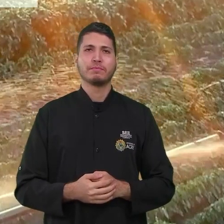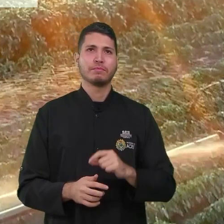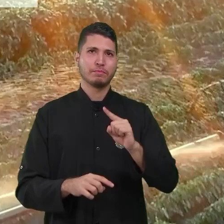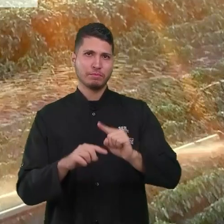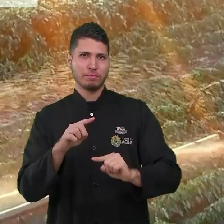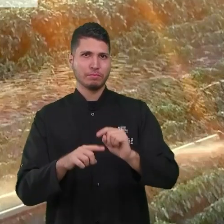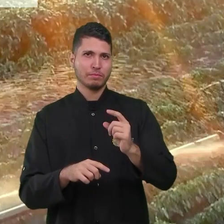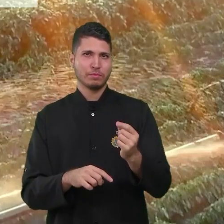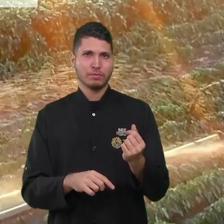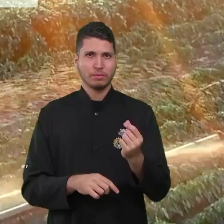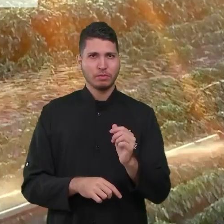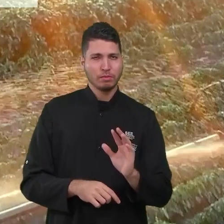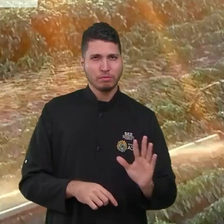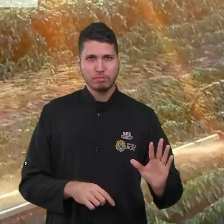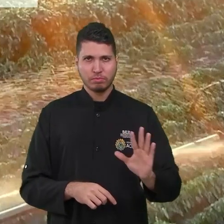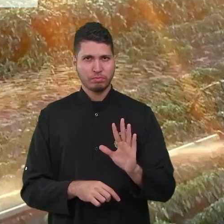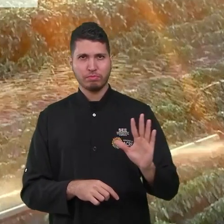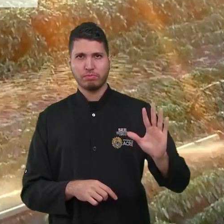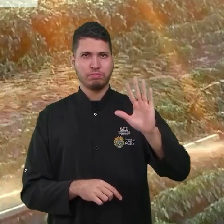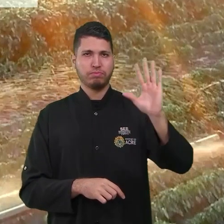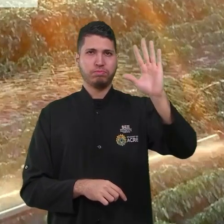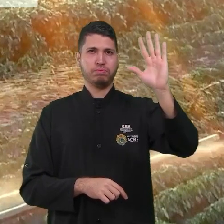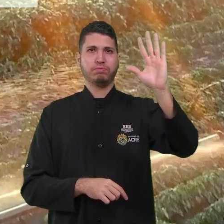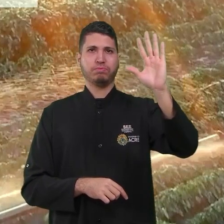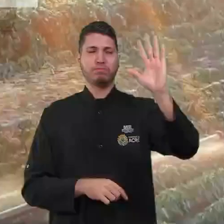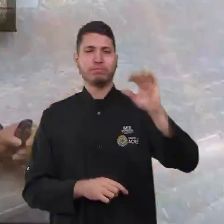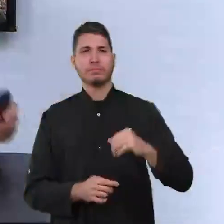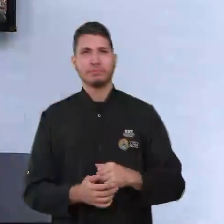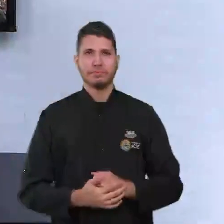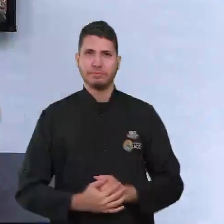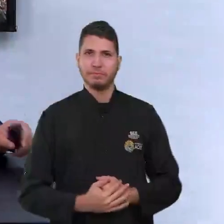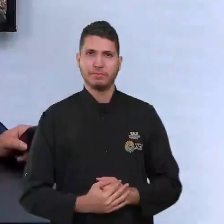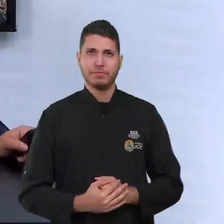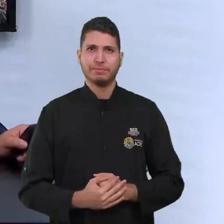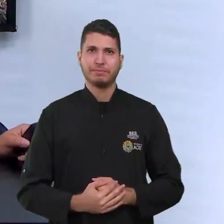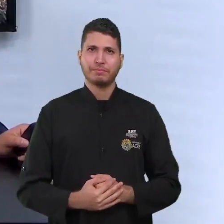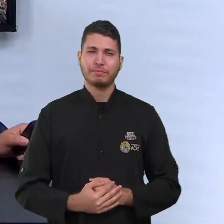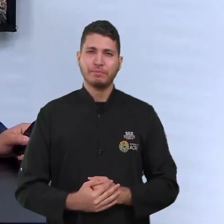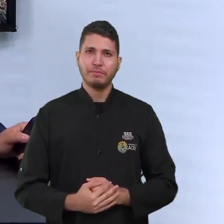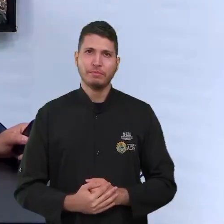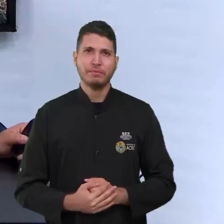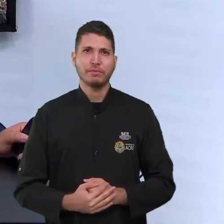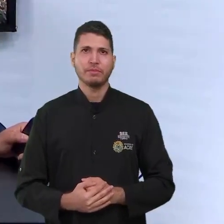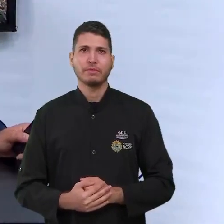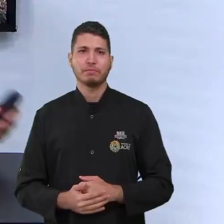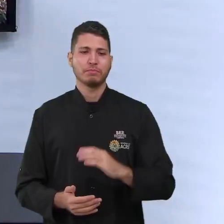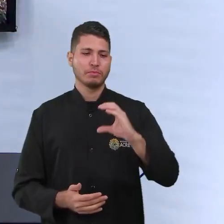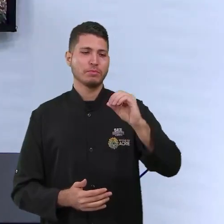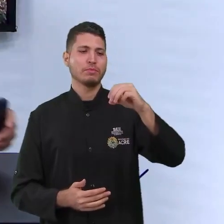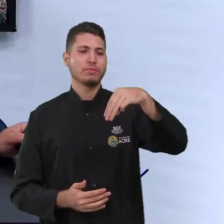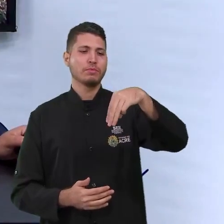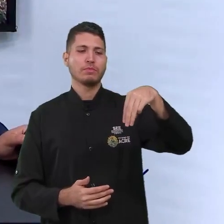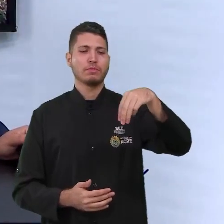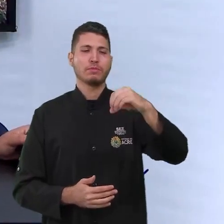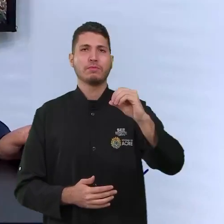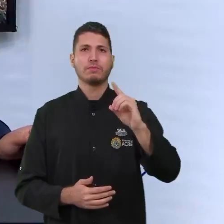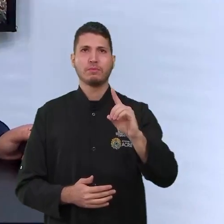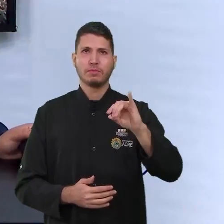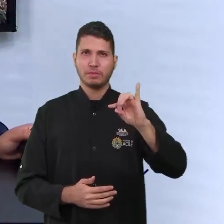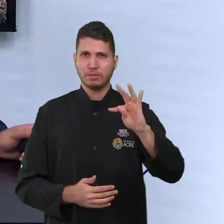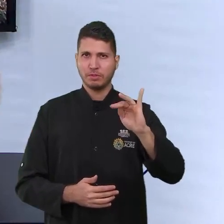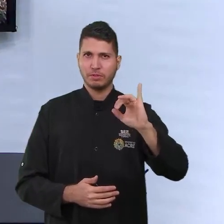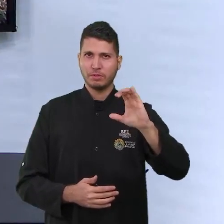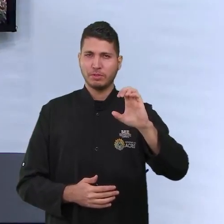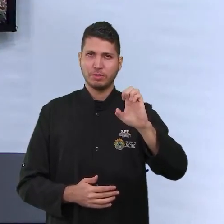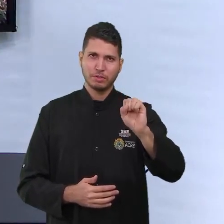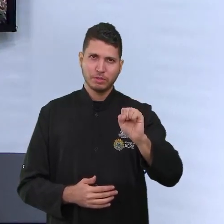alto valor agregado. Mas aí eu faço uma pergunta para vocês. Professora, commodities não tem um alto valor